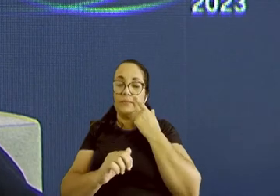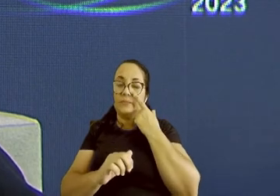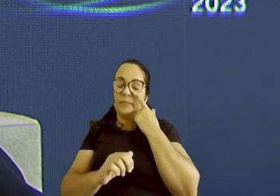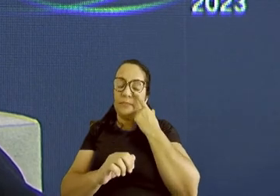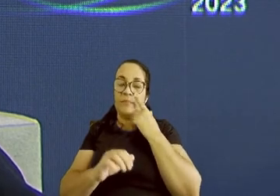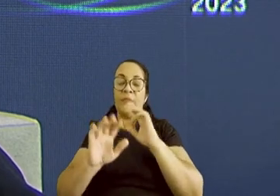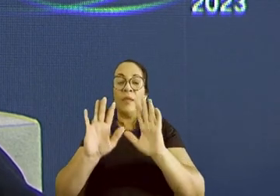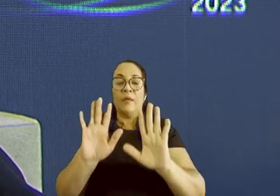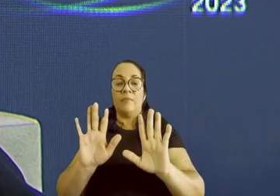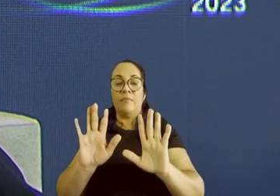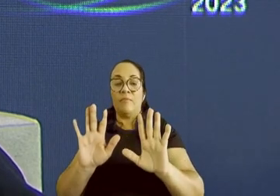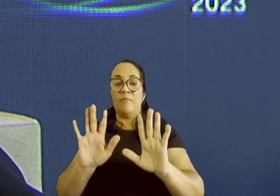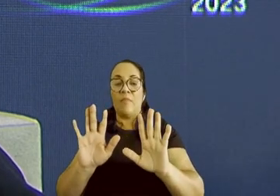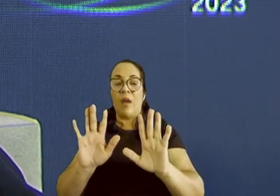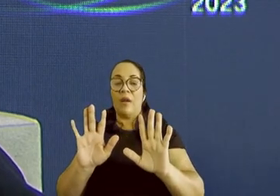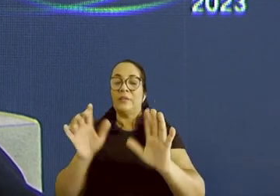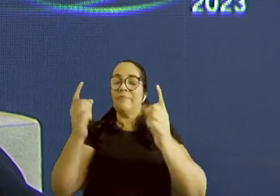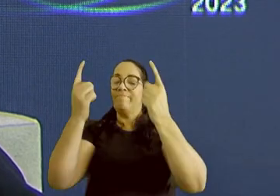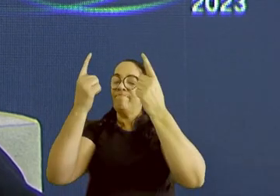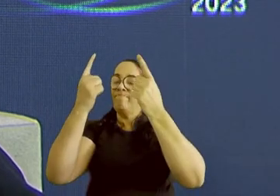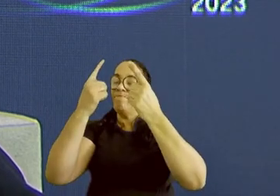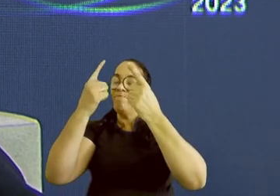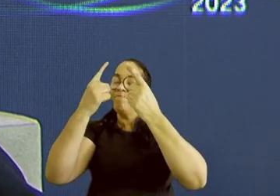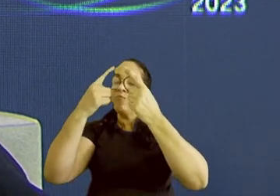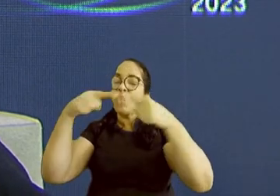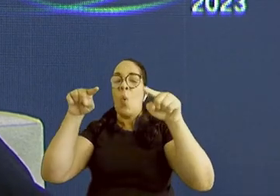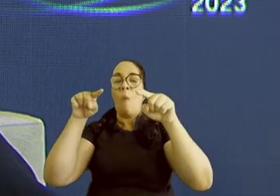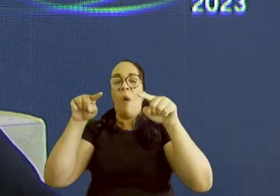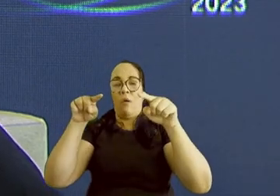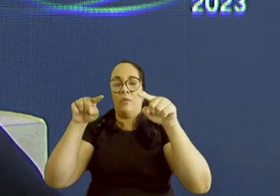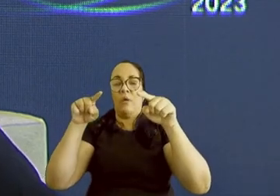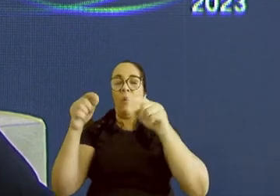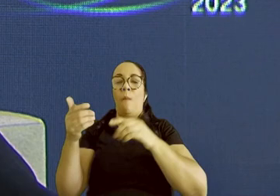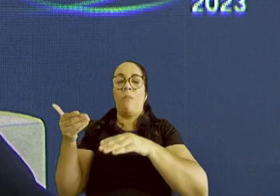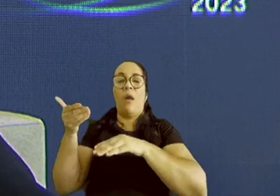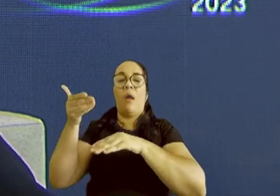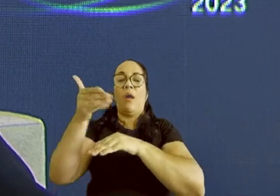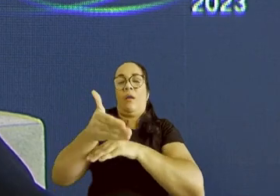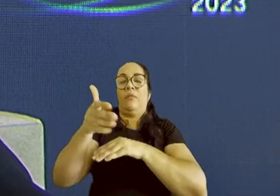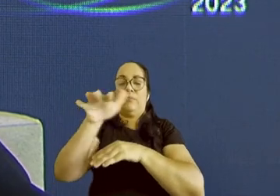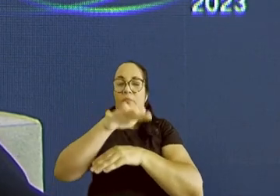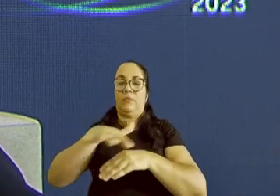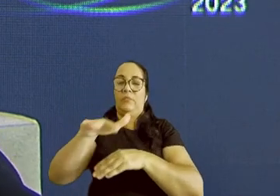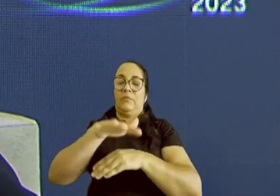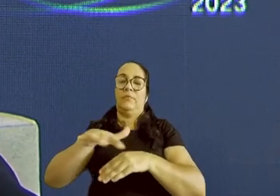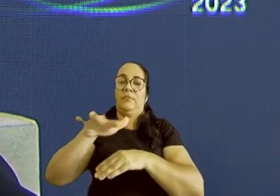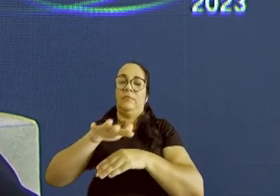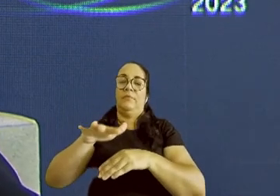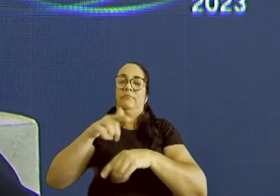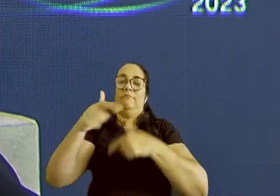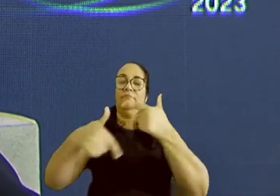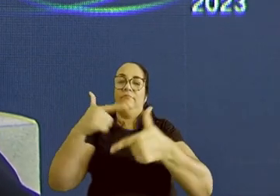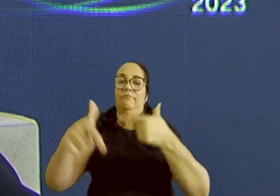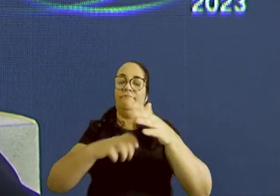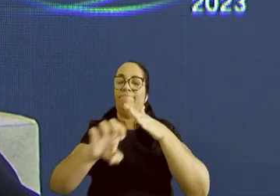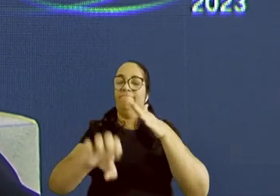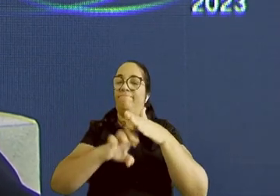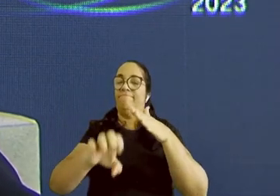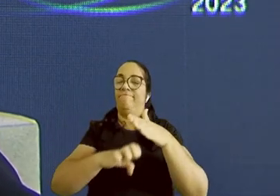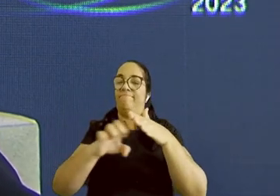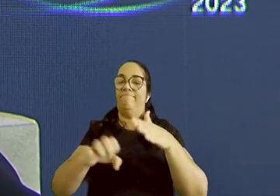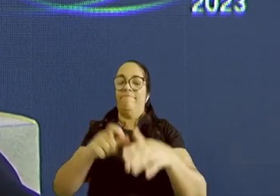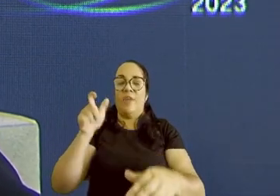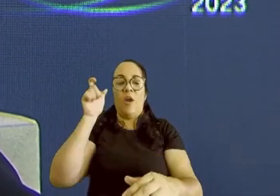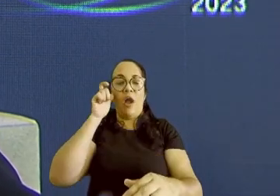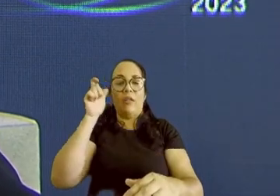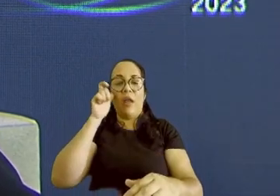competição no leite stage para quem tá consistente gerando caixa também a gente sente que deu uma o interesse dos Fundos aumentou muito